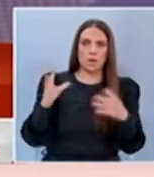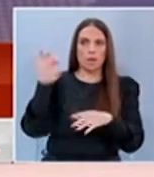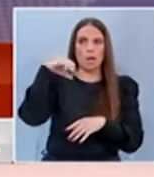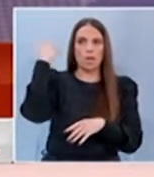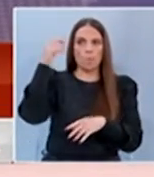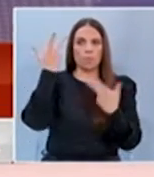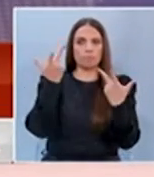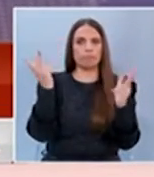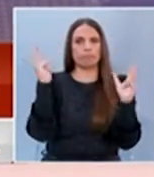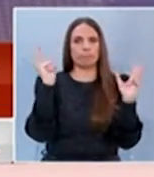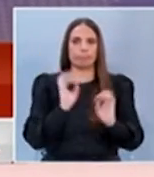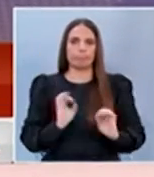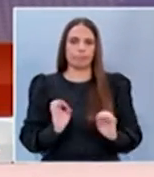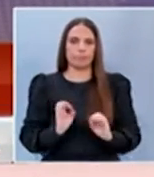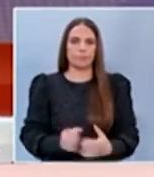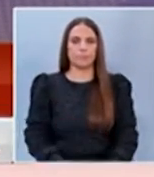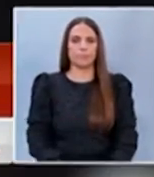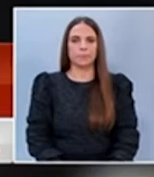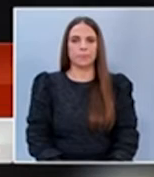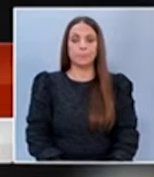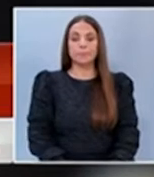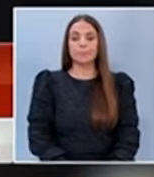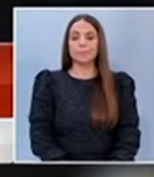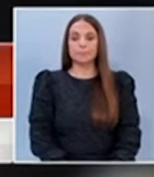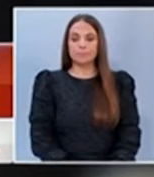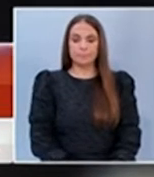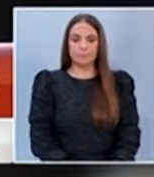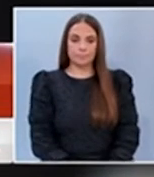ambulâncias disponíveis.